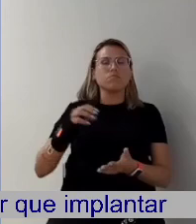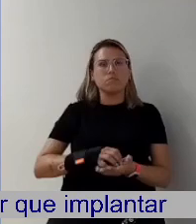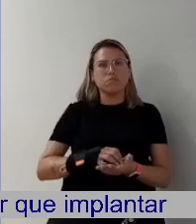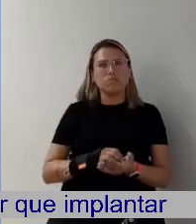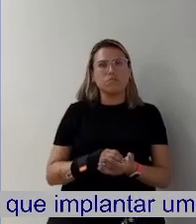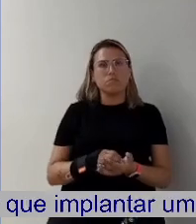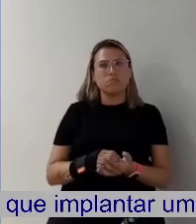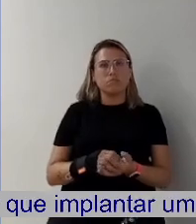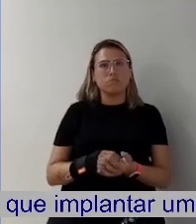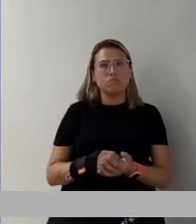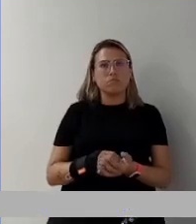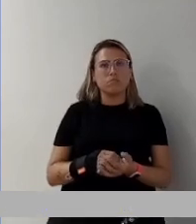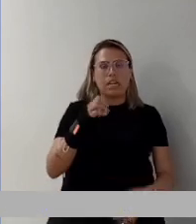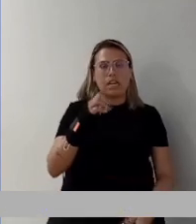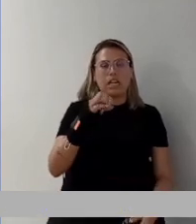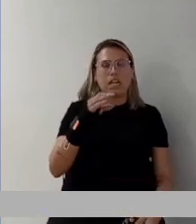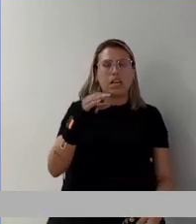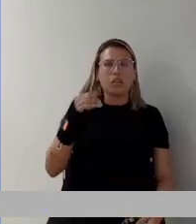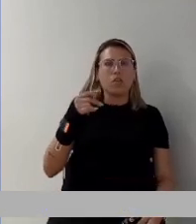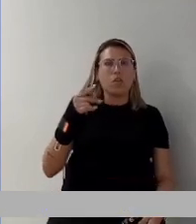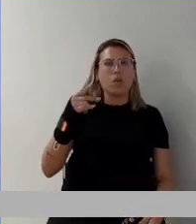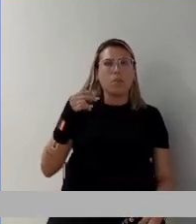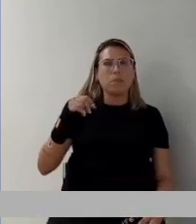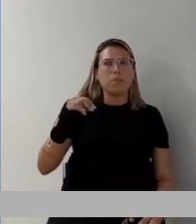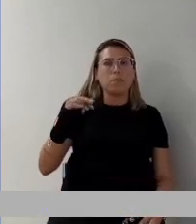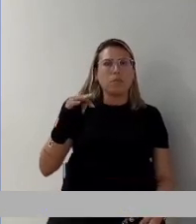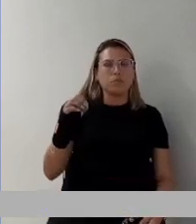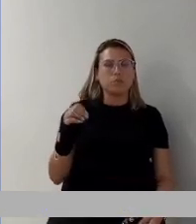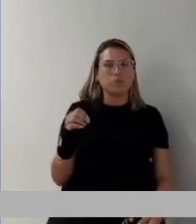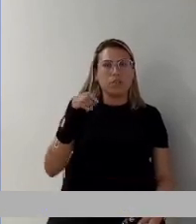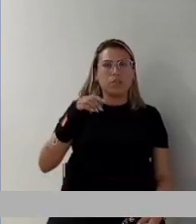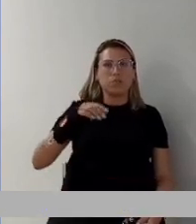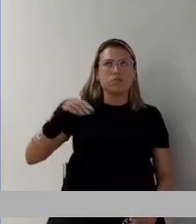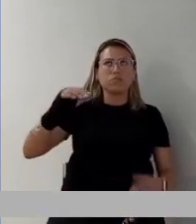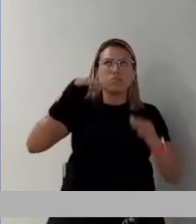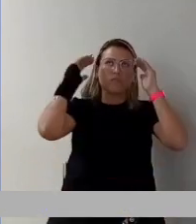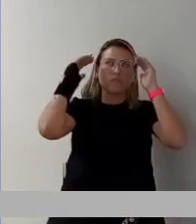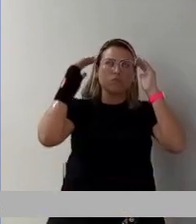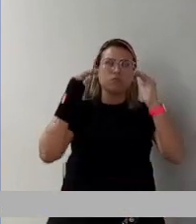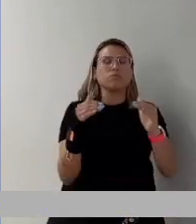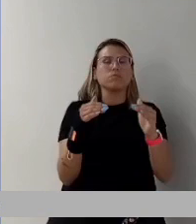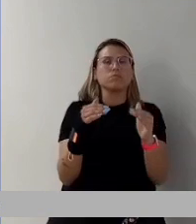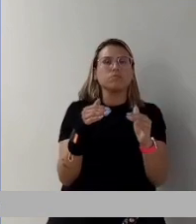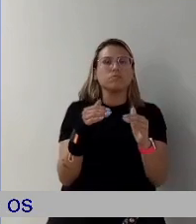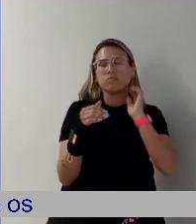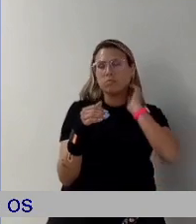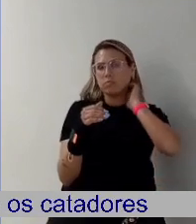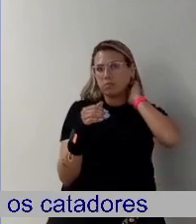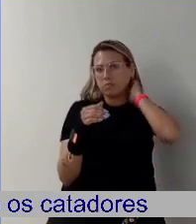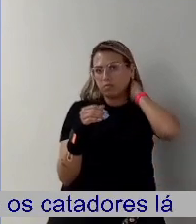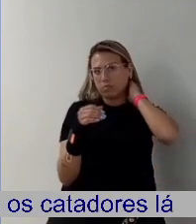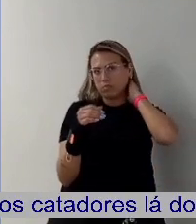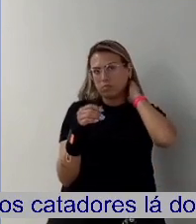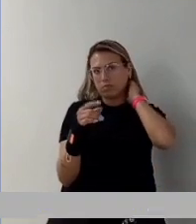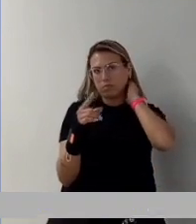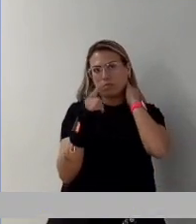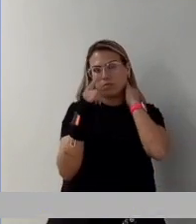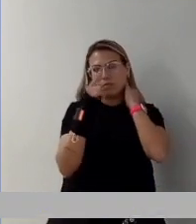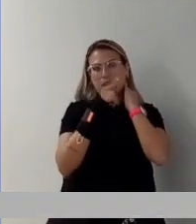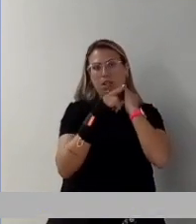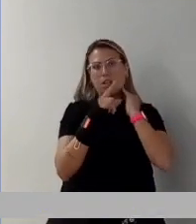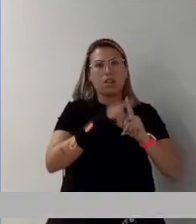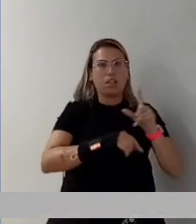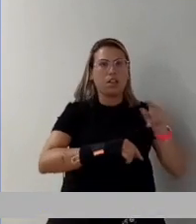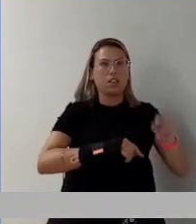ecoponto lá é um é uma área coberta para que os catadores lá do distrito do da água da Bica